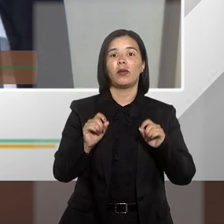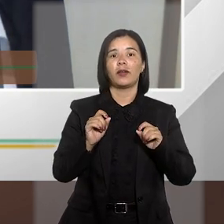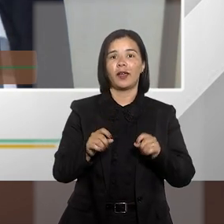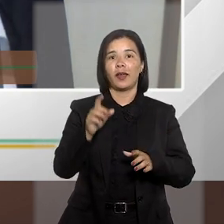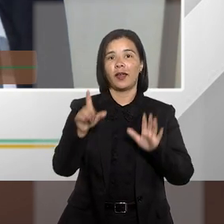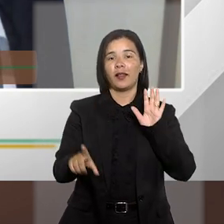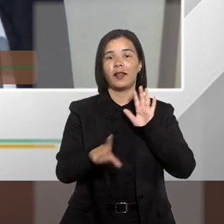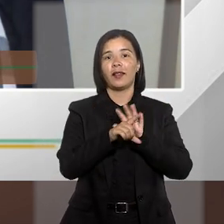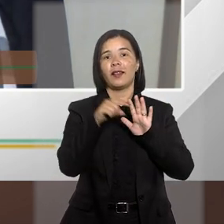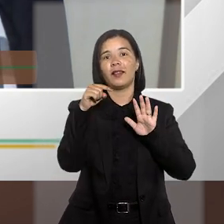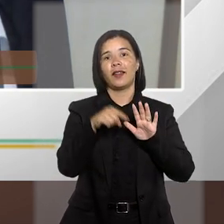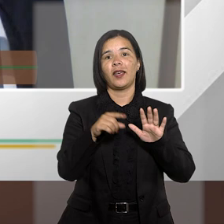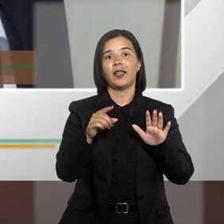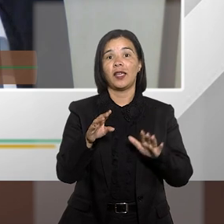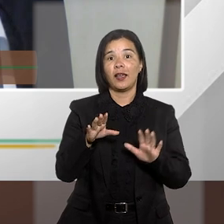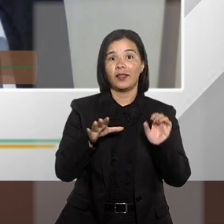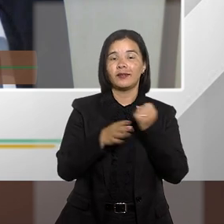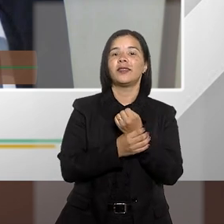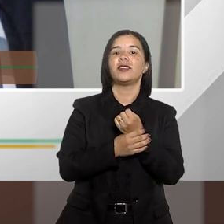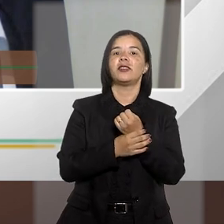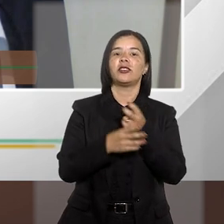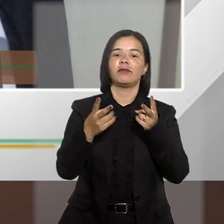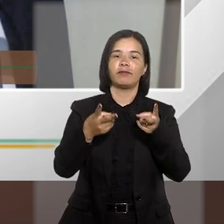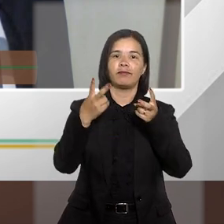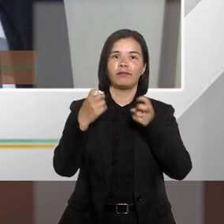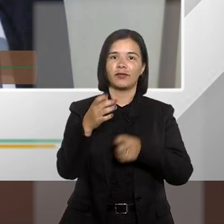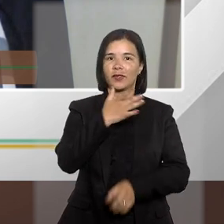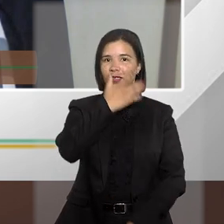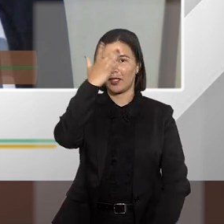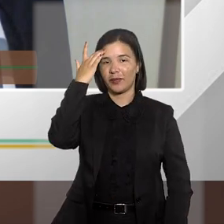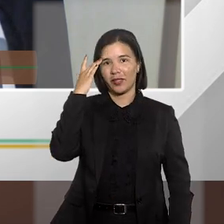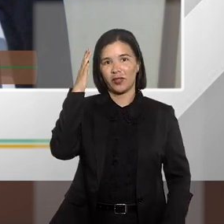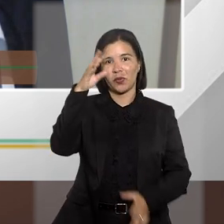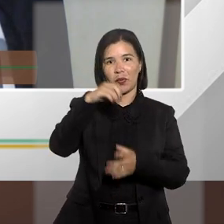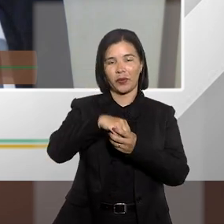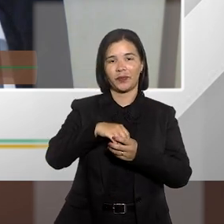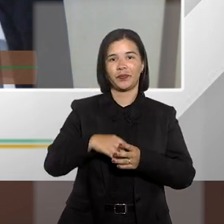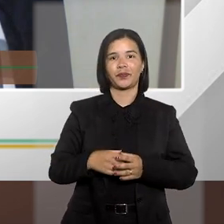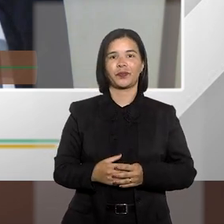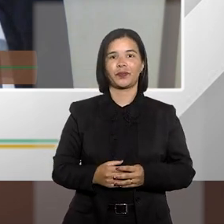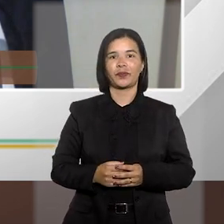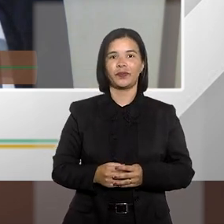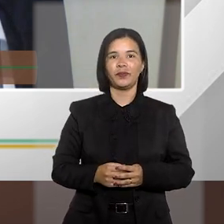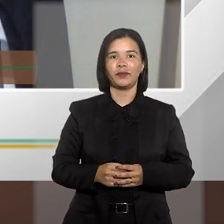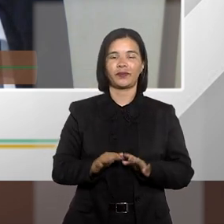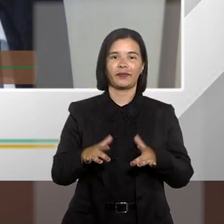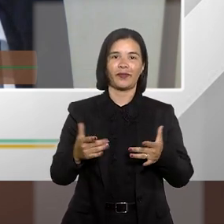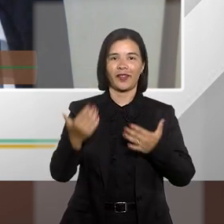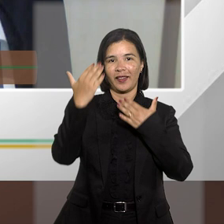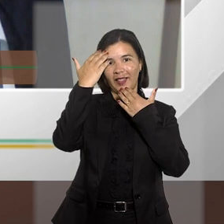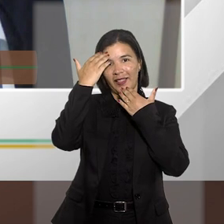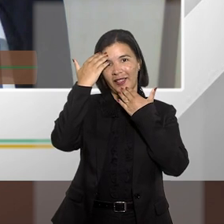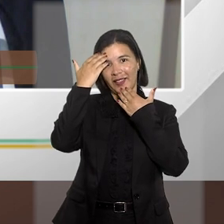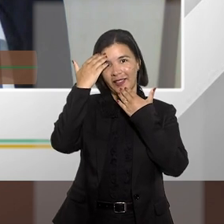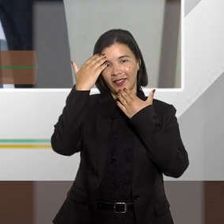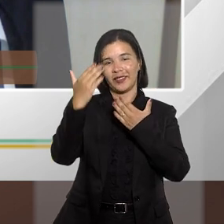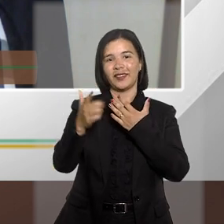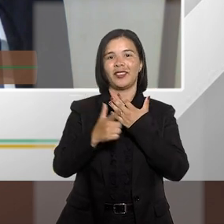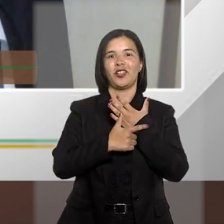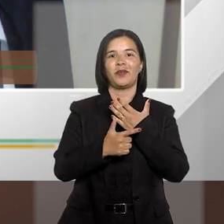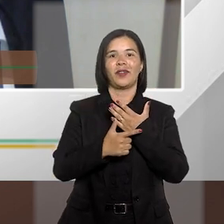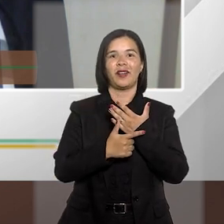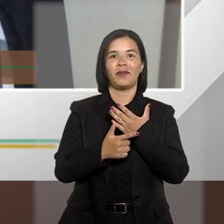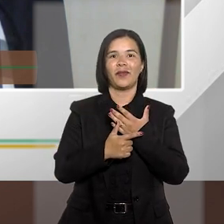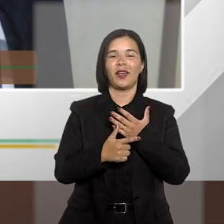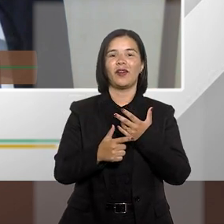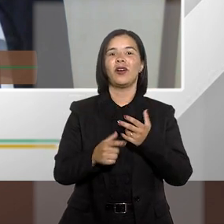que possam garantir a extensão e o reconhecimento dessas pessoas enquanto indivíduo. Então, eu quero agradecer muito o papel